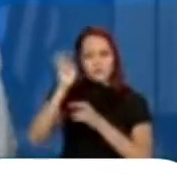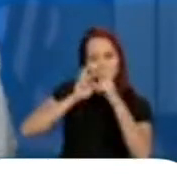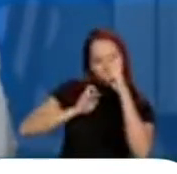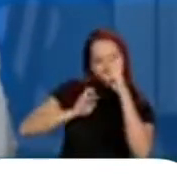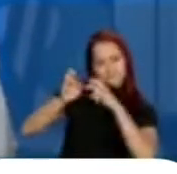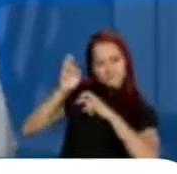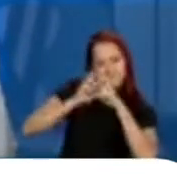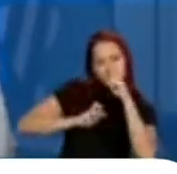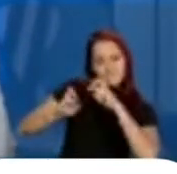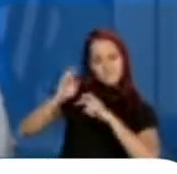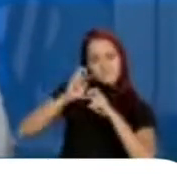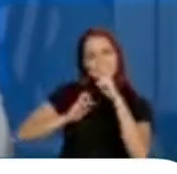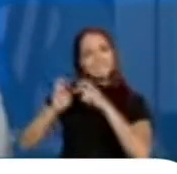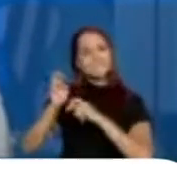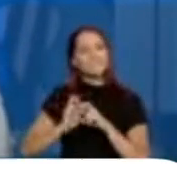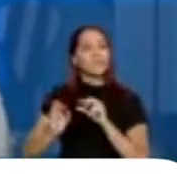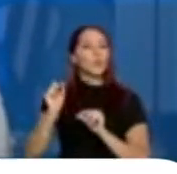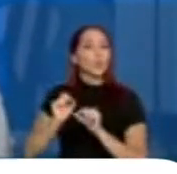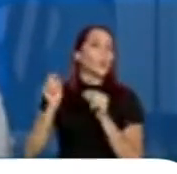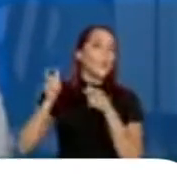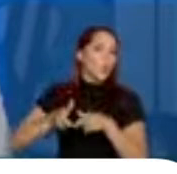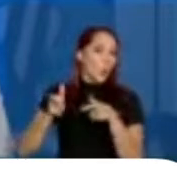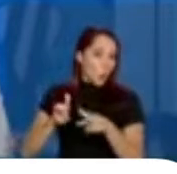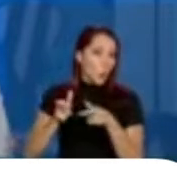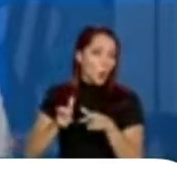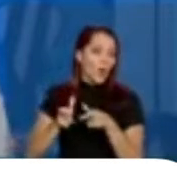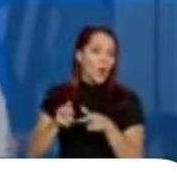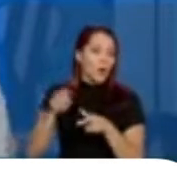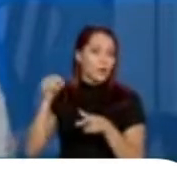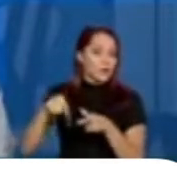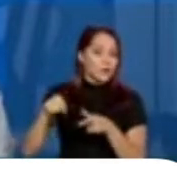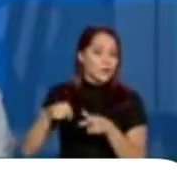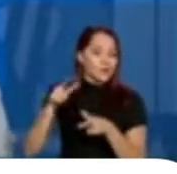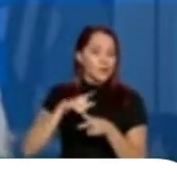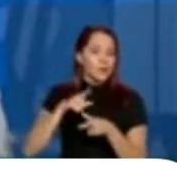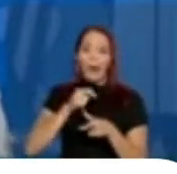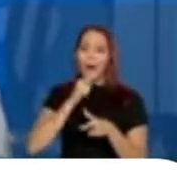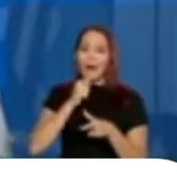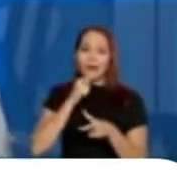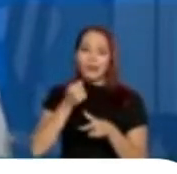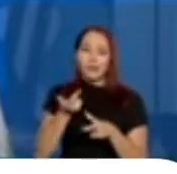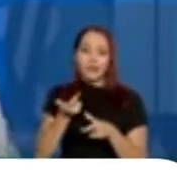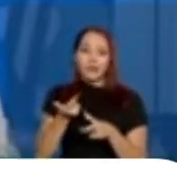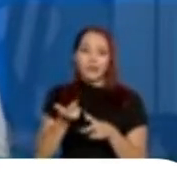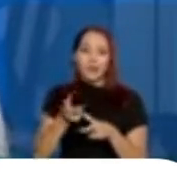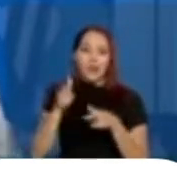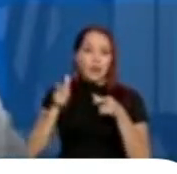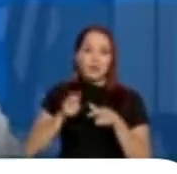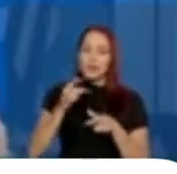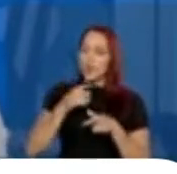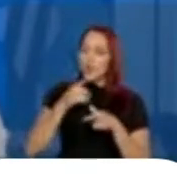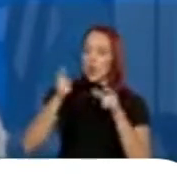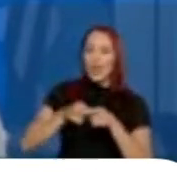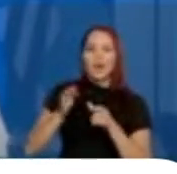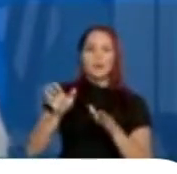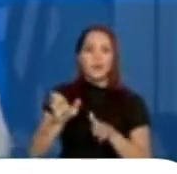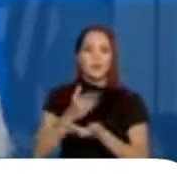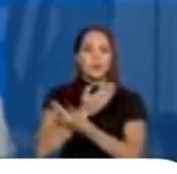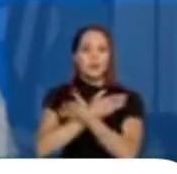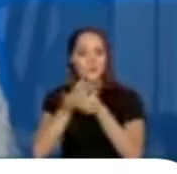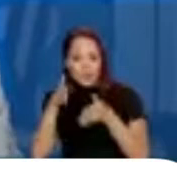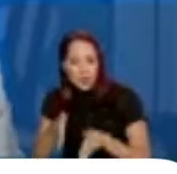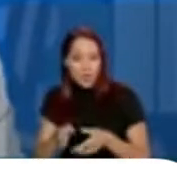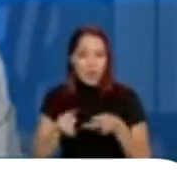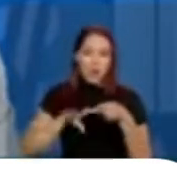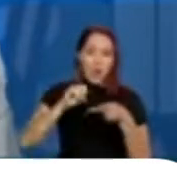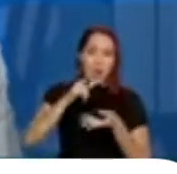regiões do Brasil, locais que ainda os registros dos cemitérios, dos cartórios, ainda não